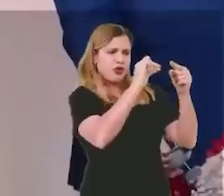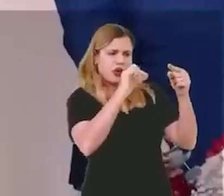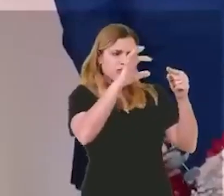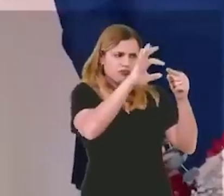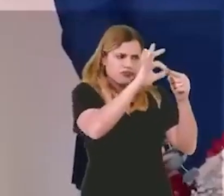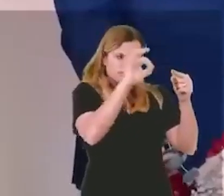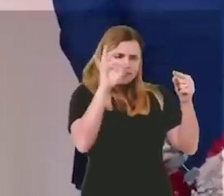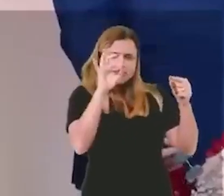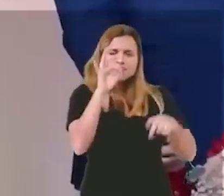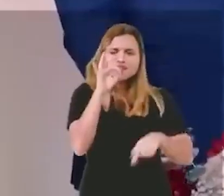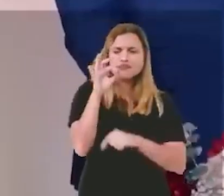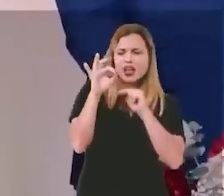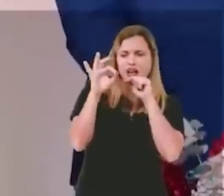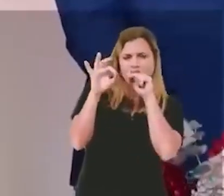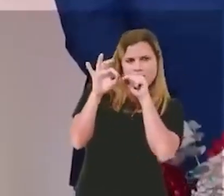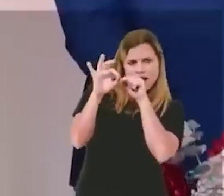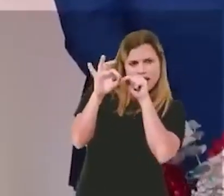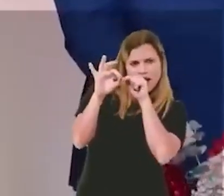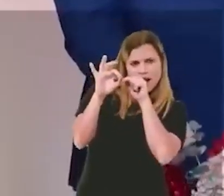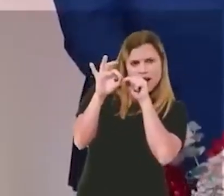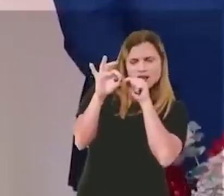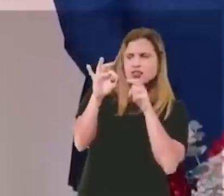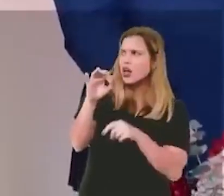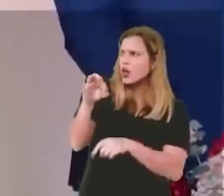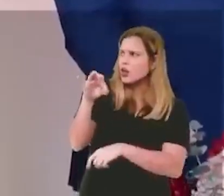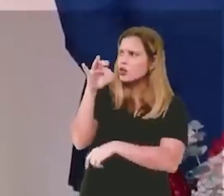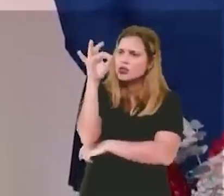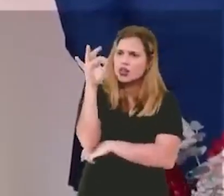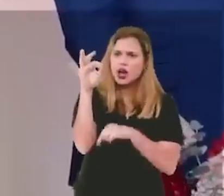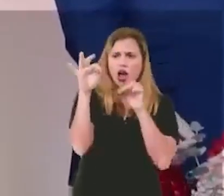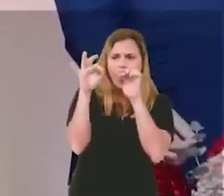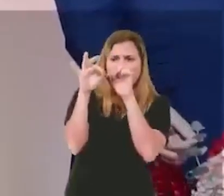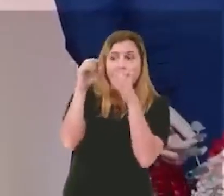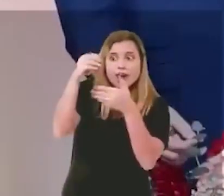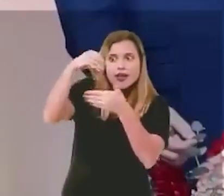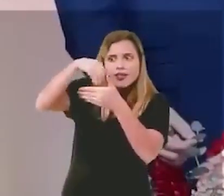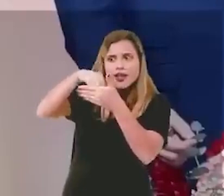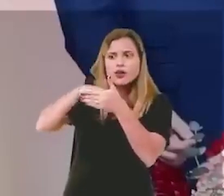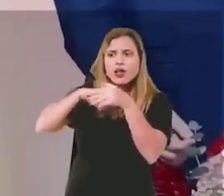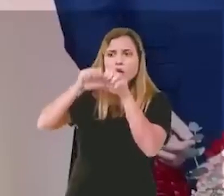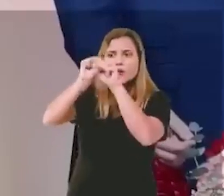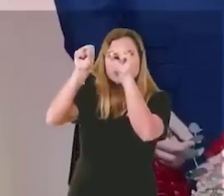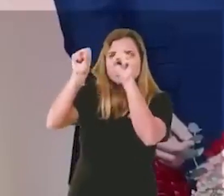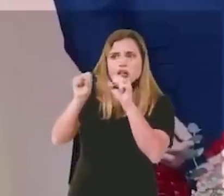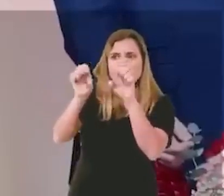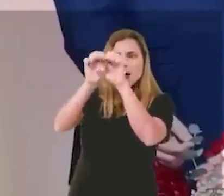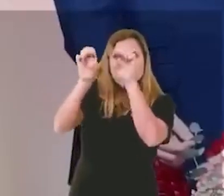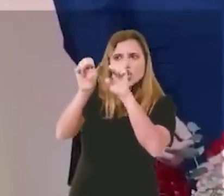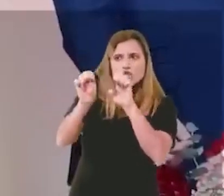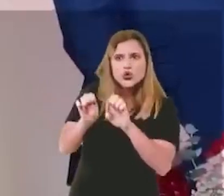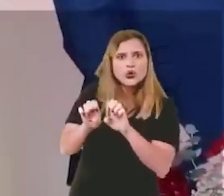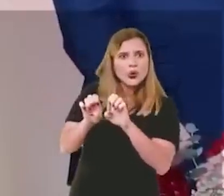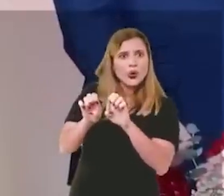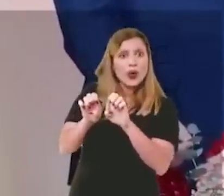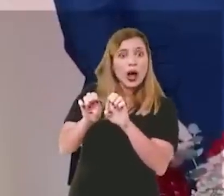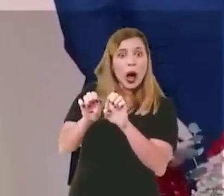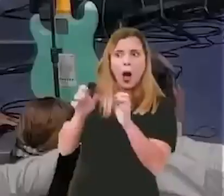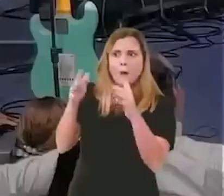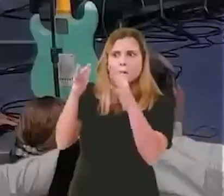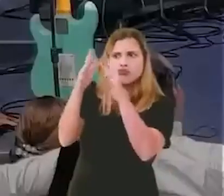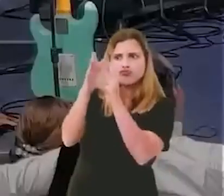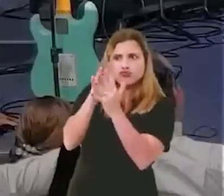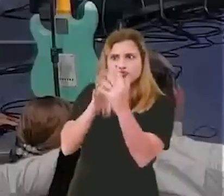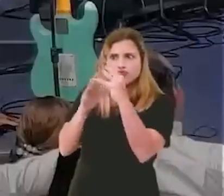aqui, essa folha que eu estou segurando aqui é mais complexa do que a cidade de Vila Velha.